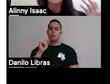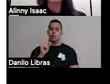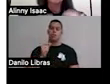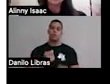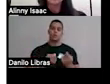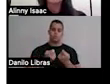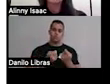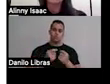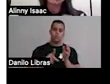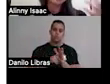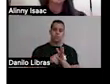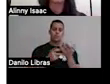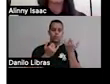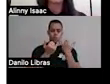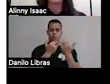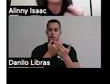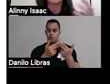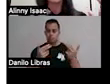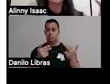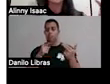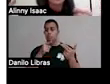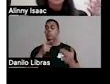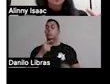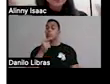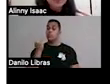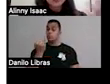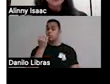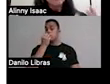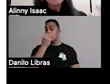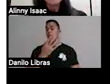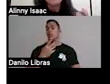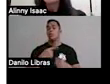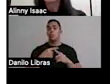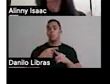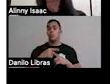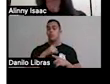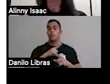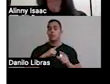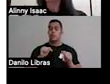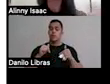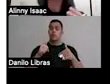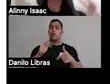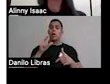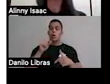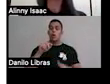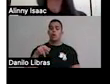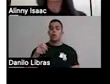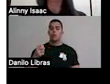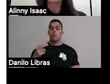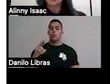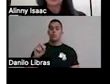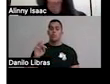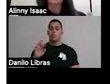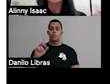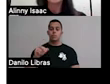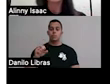e ele é um sistema, portanto, de sinalização que ele atua meio que como um neurotransmissor, mas não é um sistema de